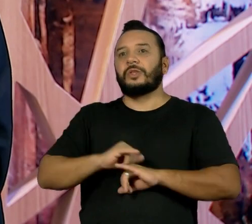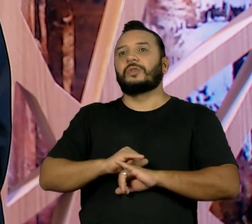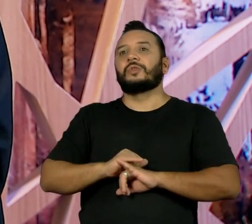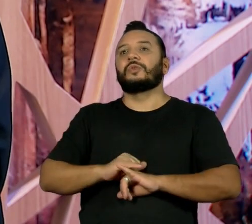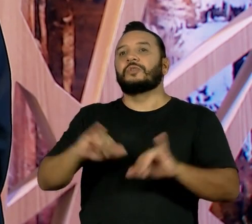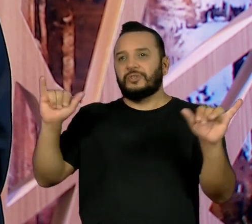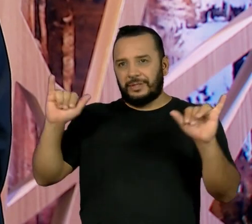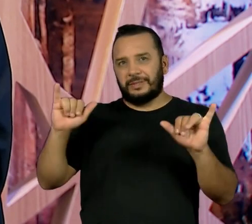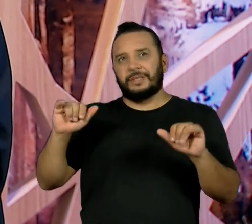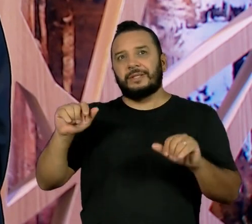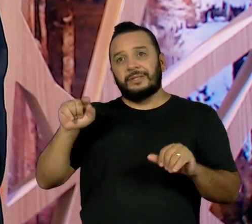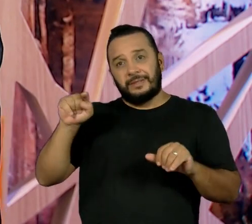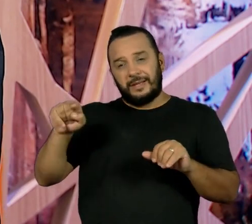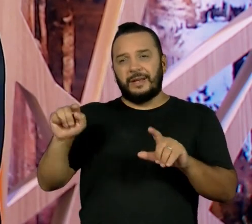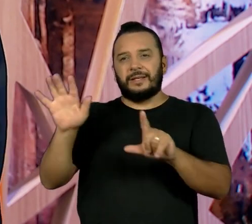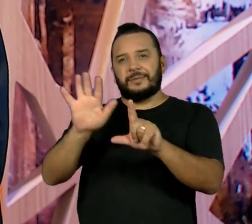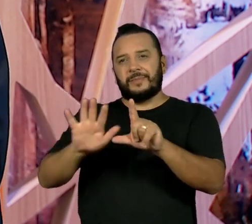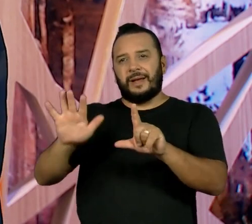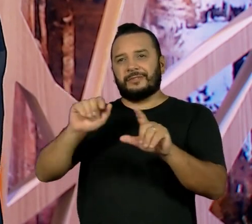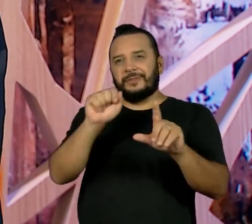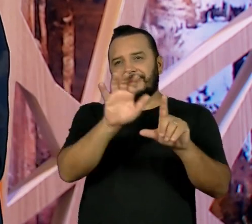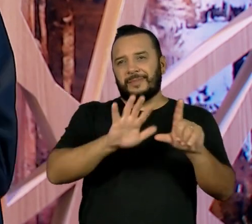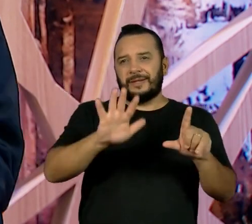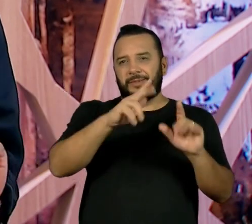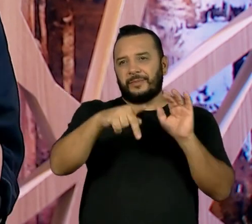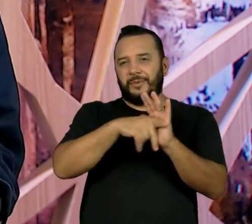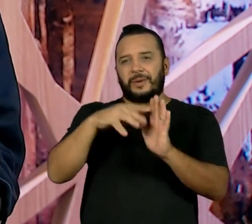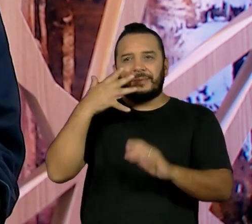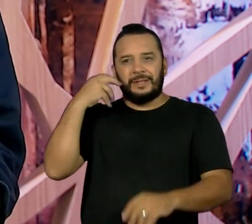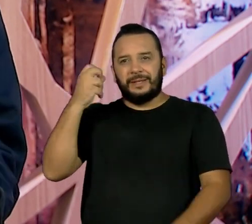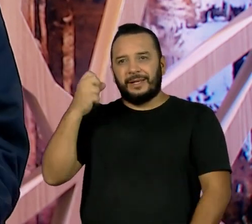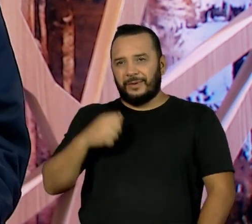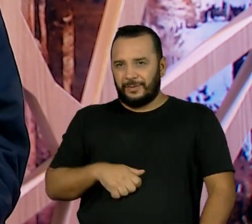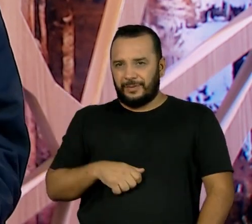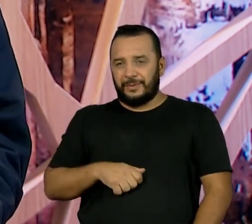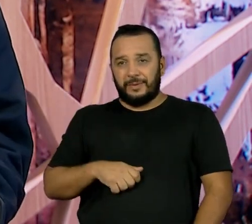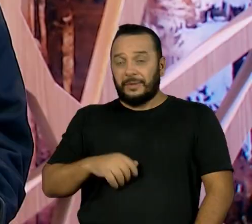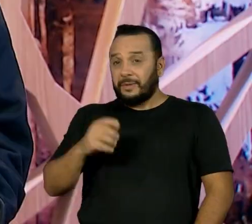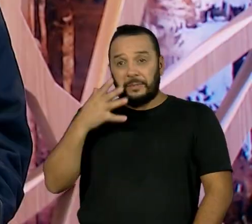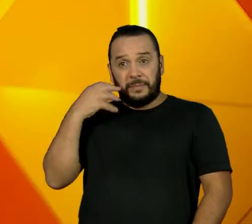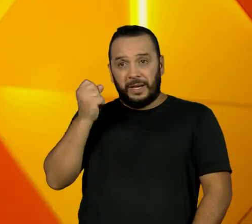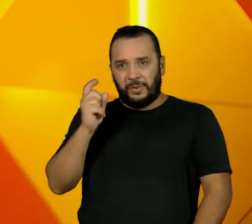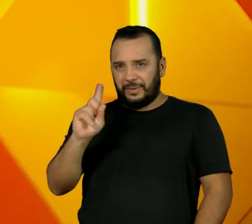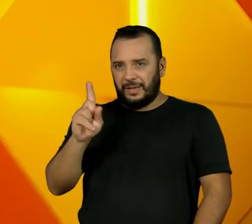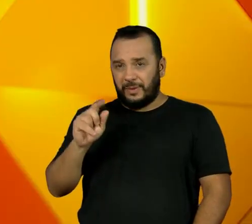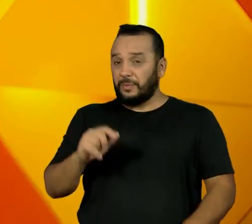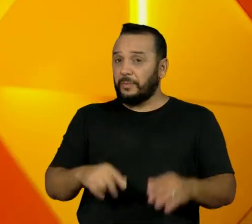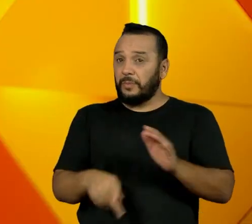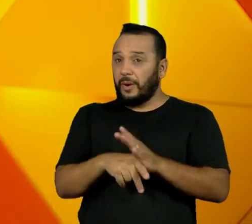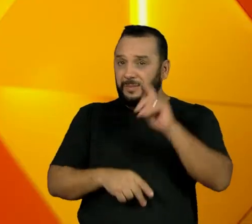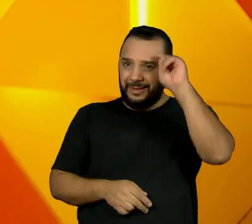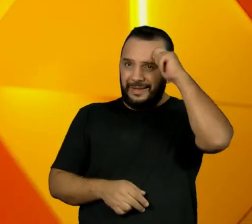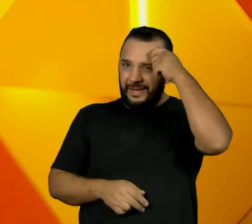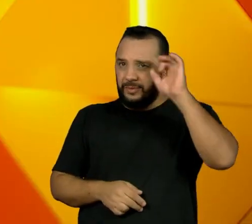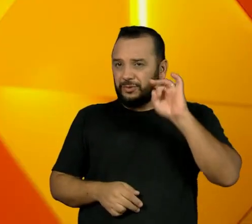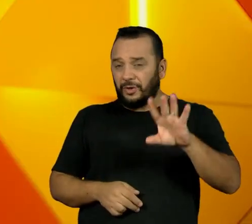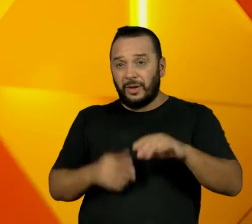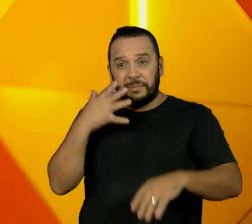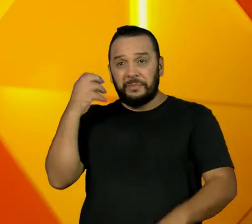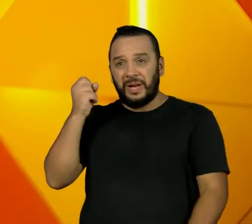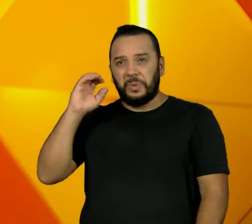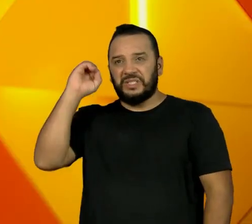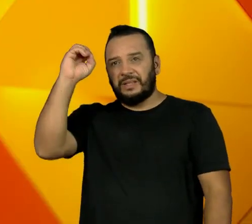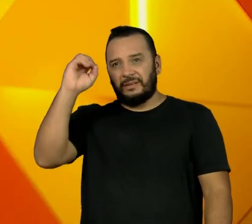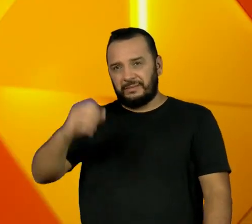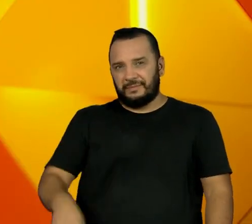notícia nesses portais. Nos outros portais, é zero. É zero, Mas então, se tiver alguma coisa que desabone,